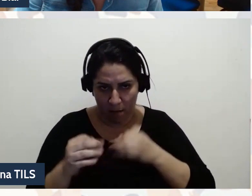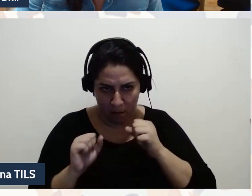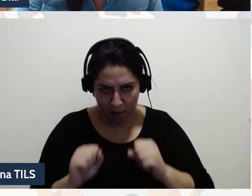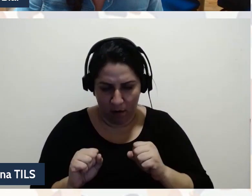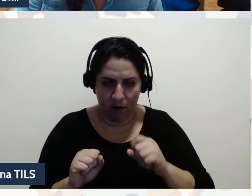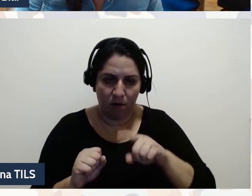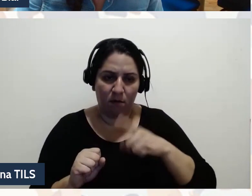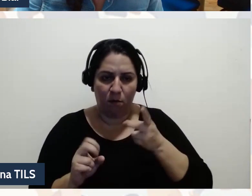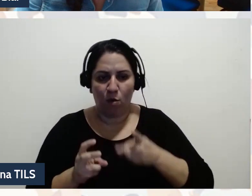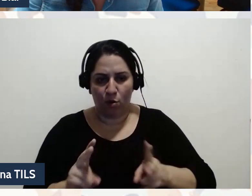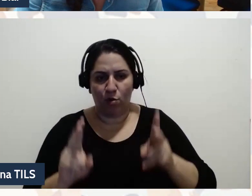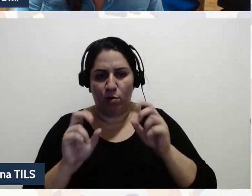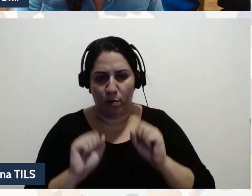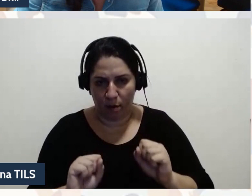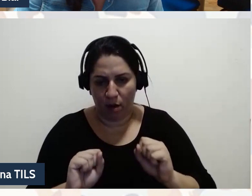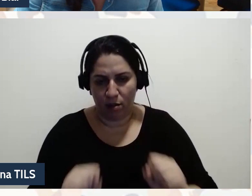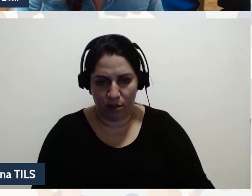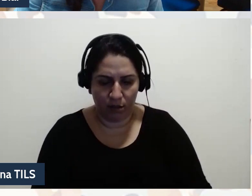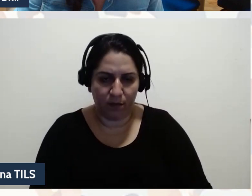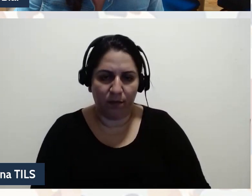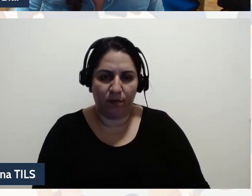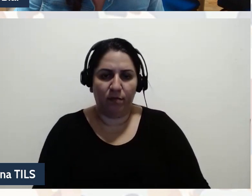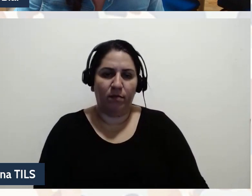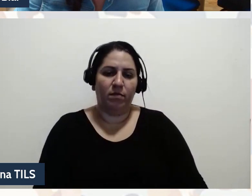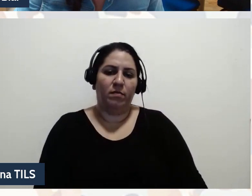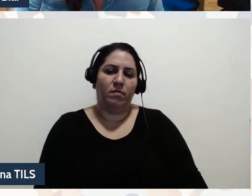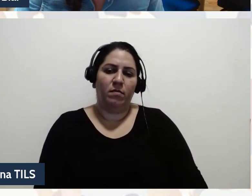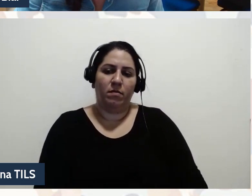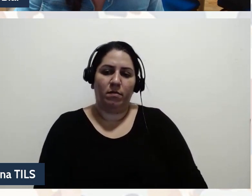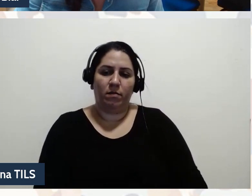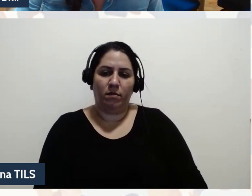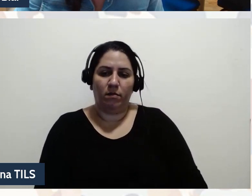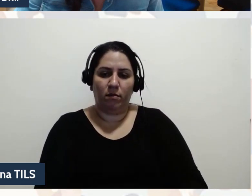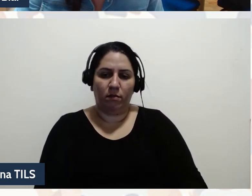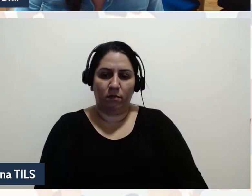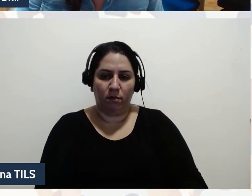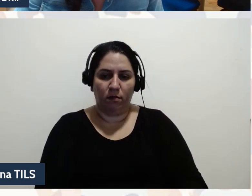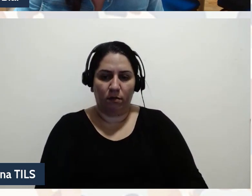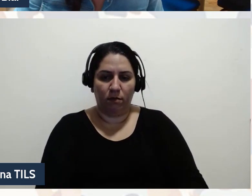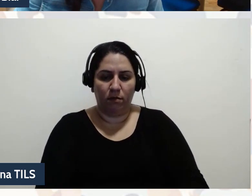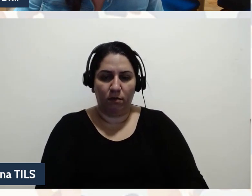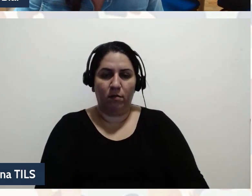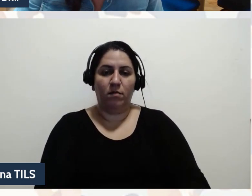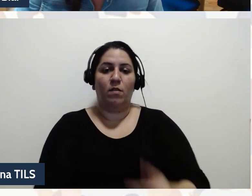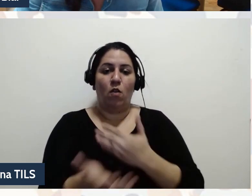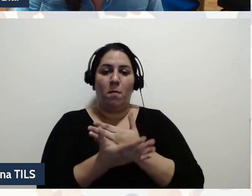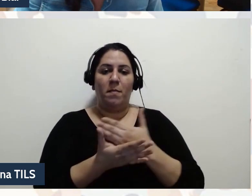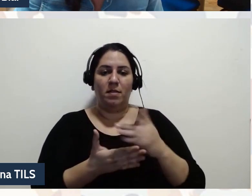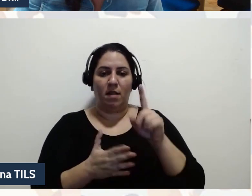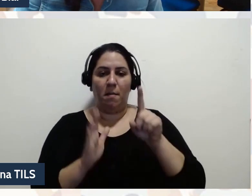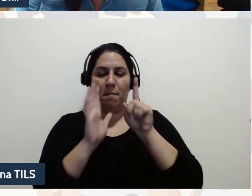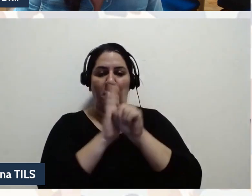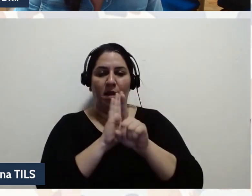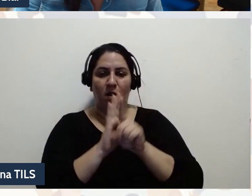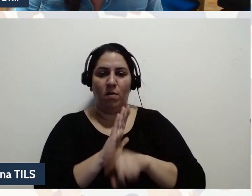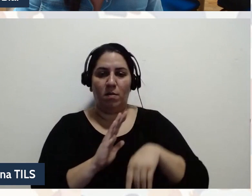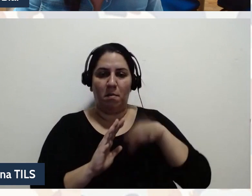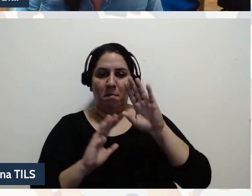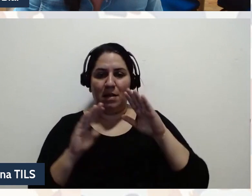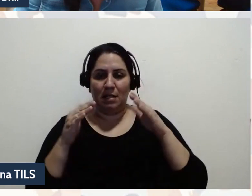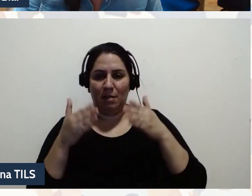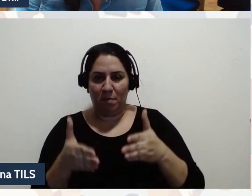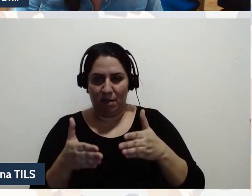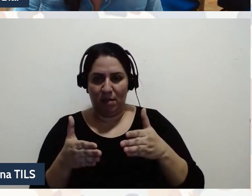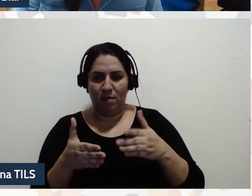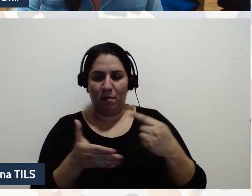dá continuidade, pode ser? Claro. Vou começar pelas perguntas mais específicas, né?